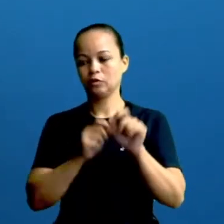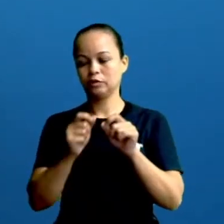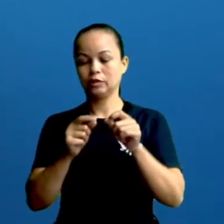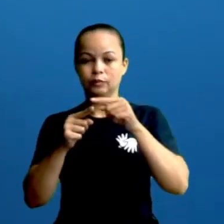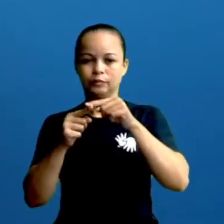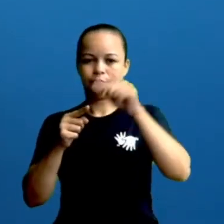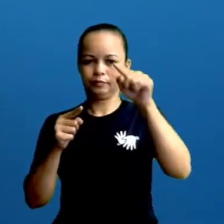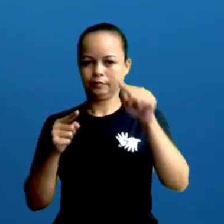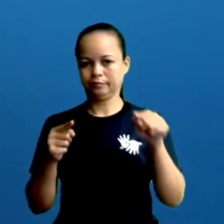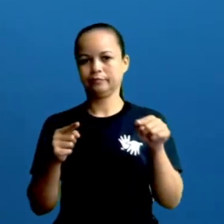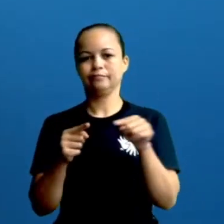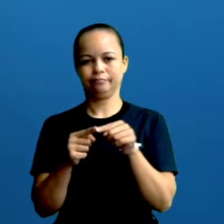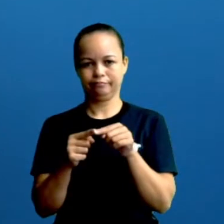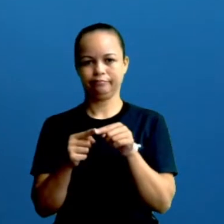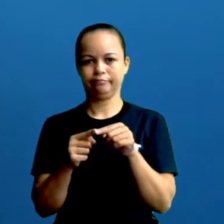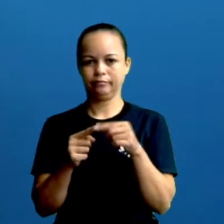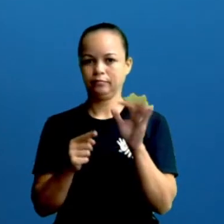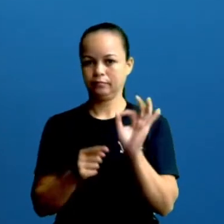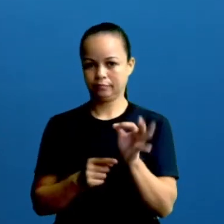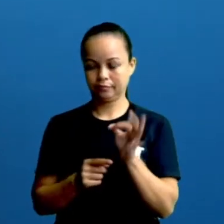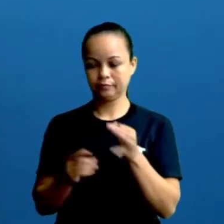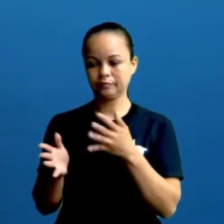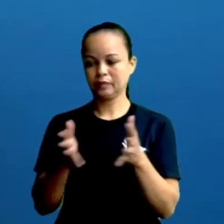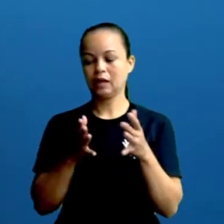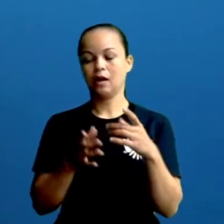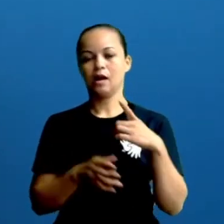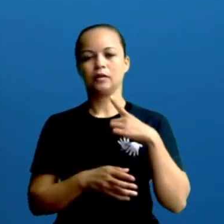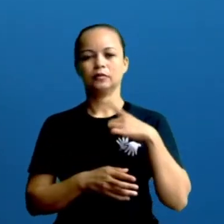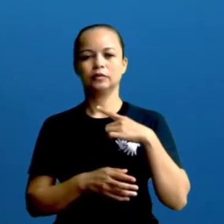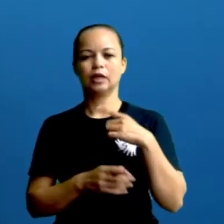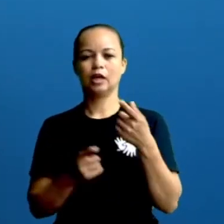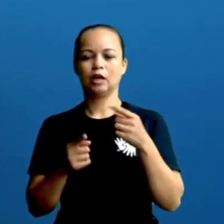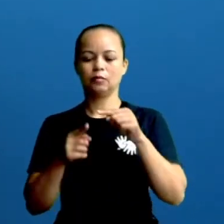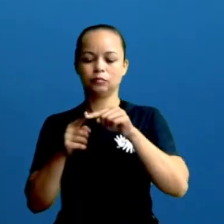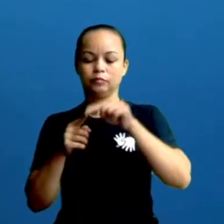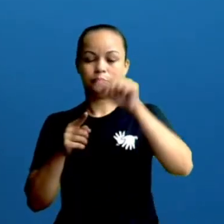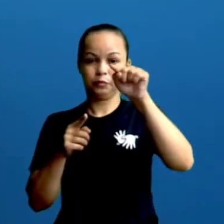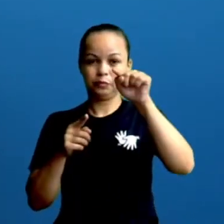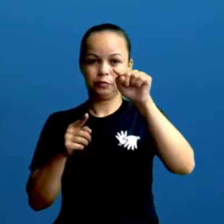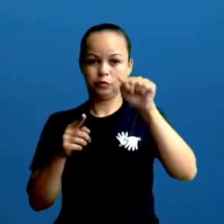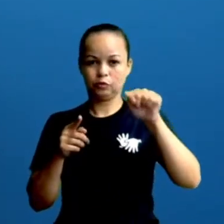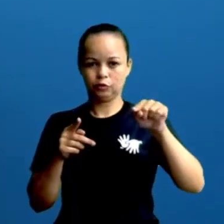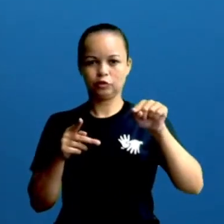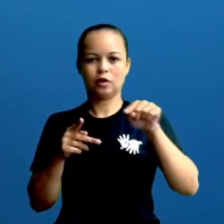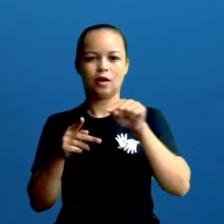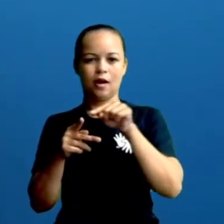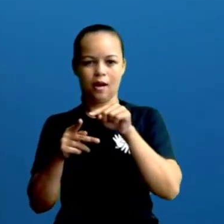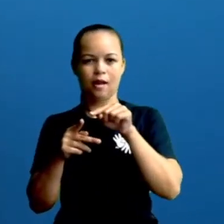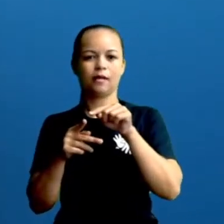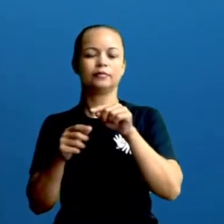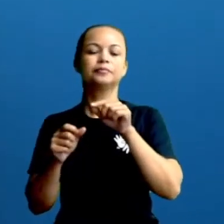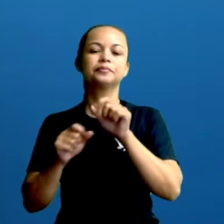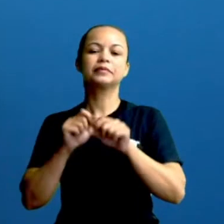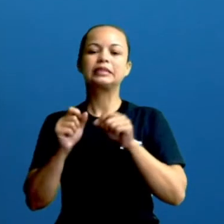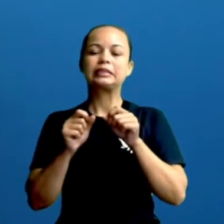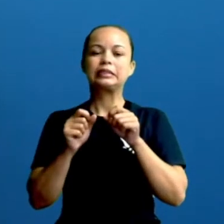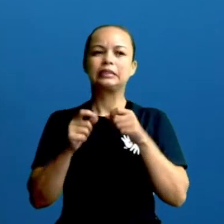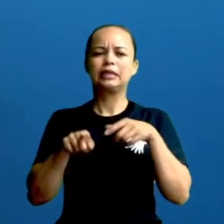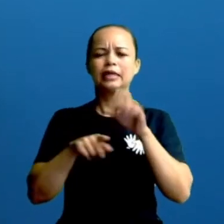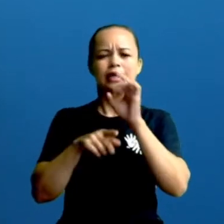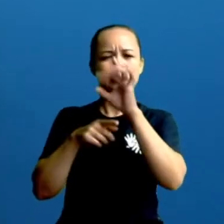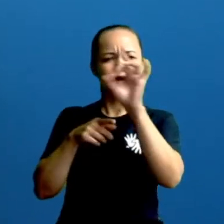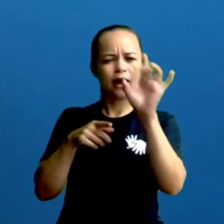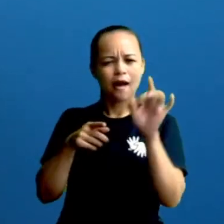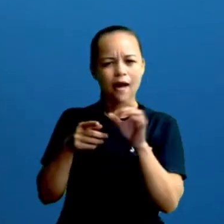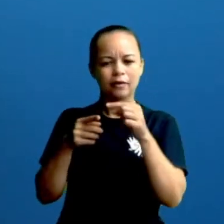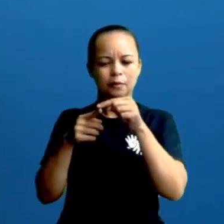o triângulo, tá certo? Então, nós temos aqui, os lados, tá? E